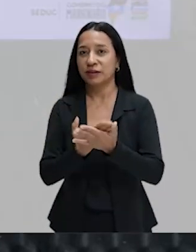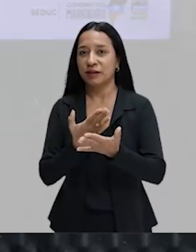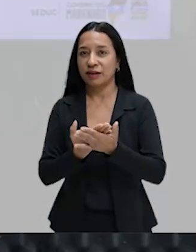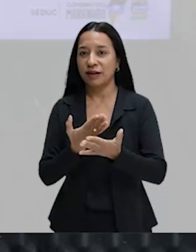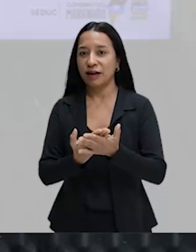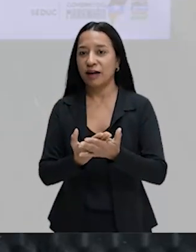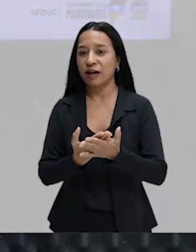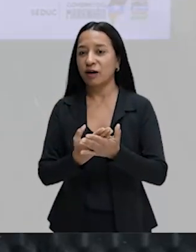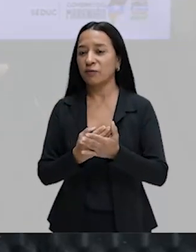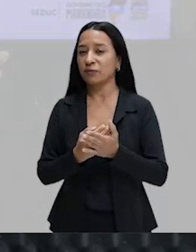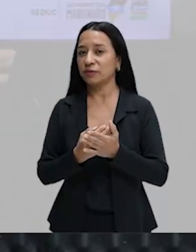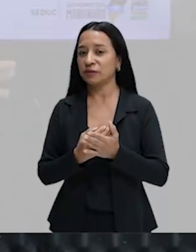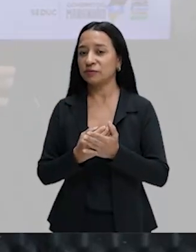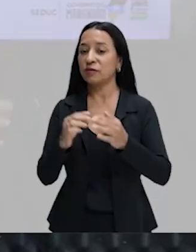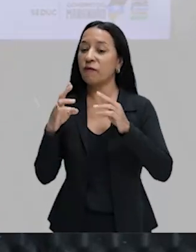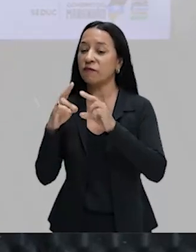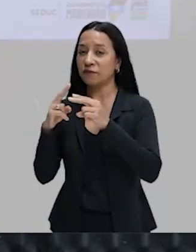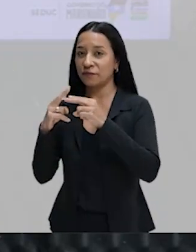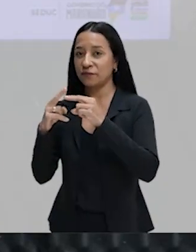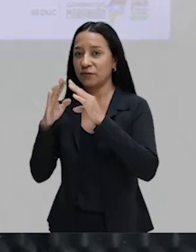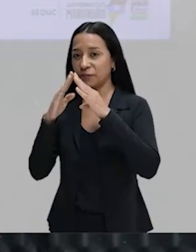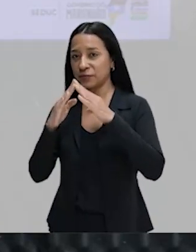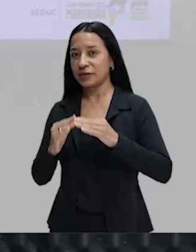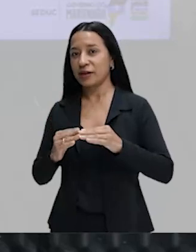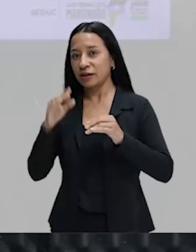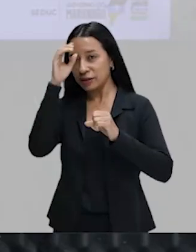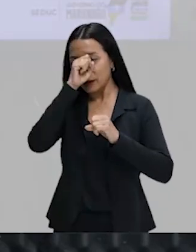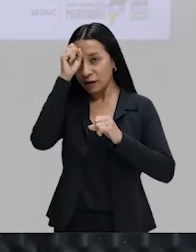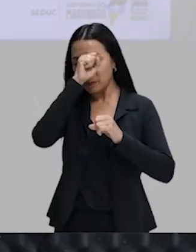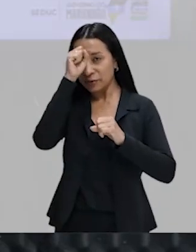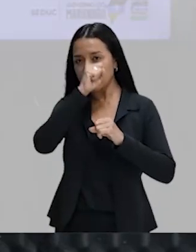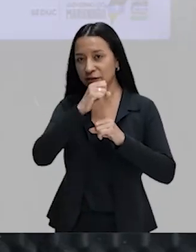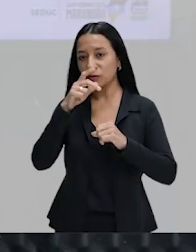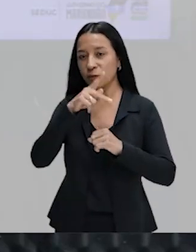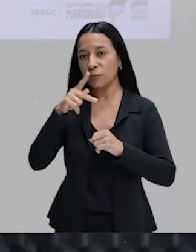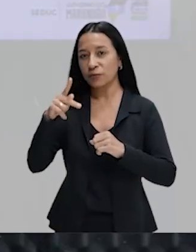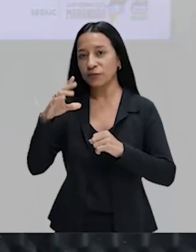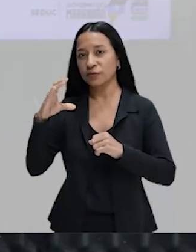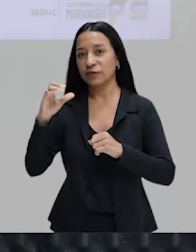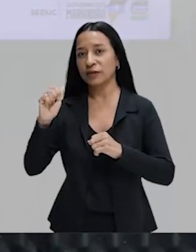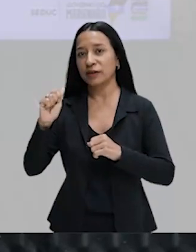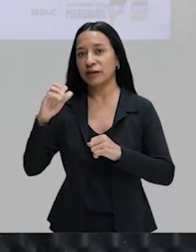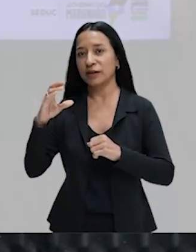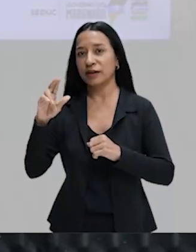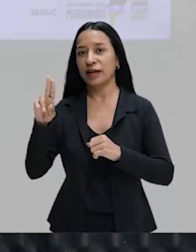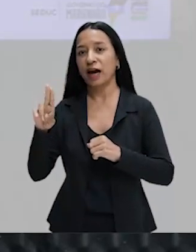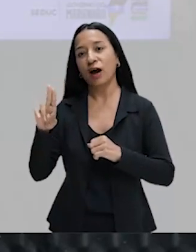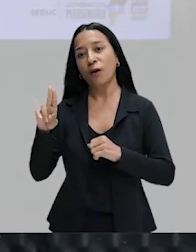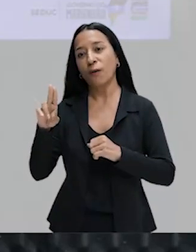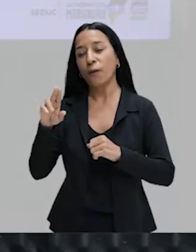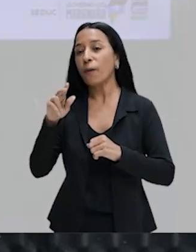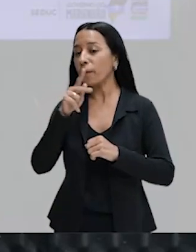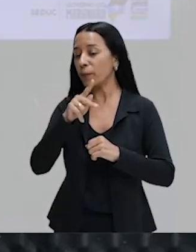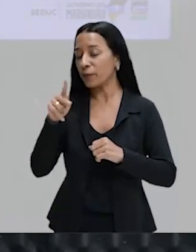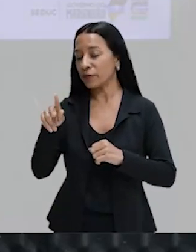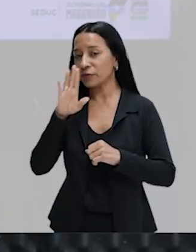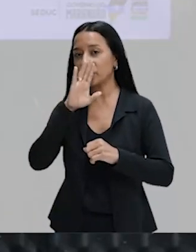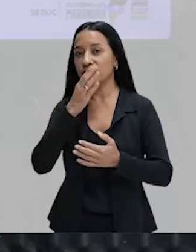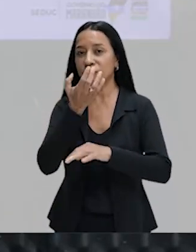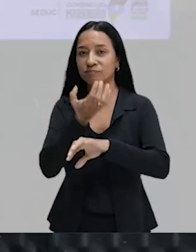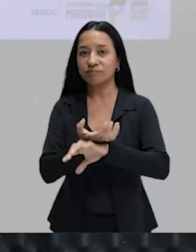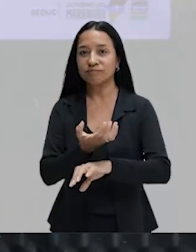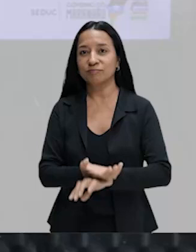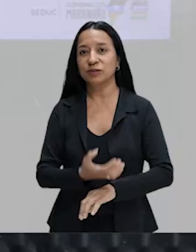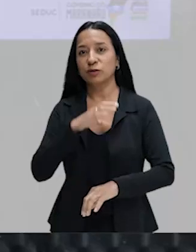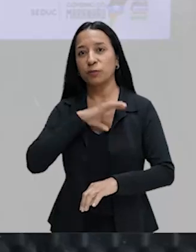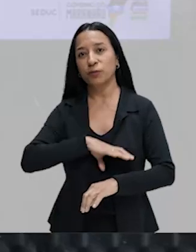do programa Fique em Casa Aprendendo, comigo, Cacau Sotero, uma das professoras de língua portuguesa